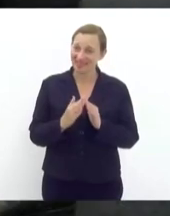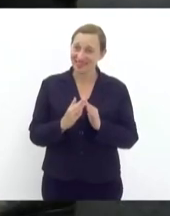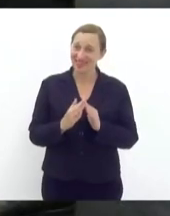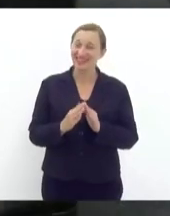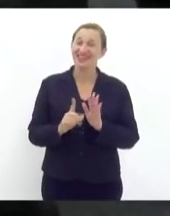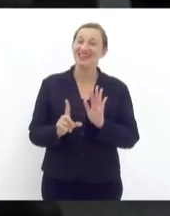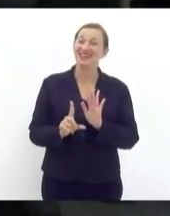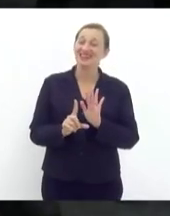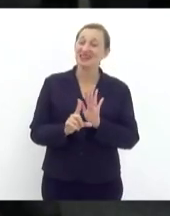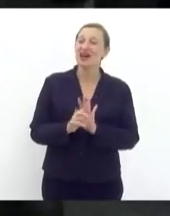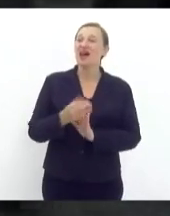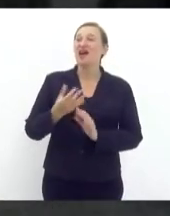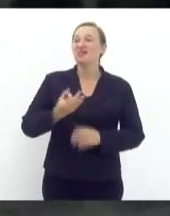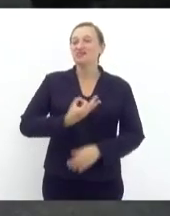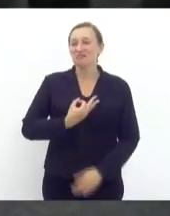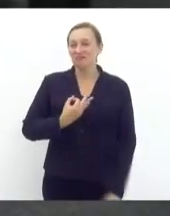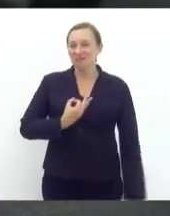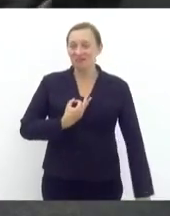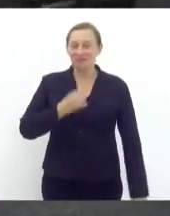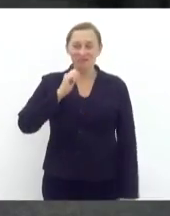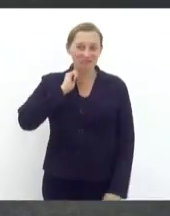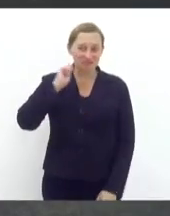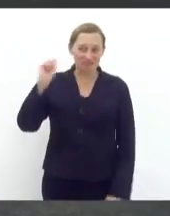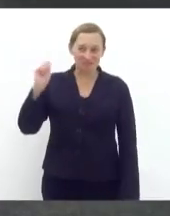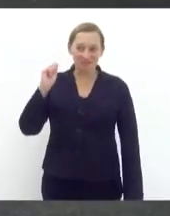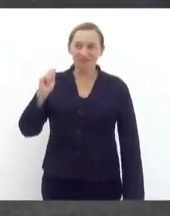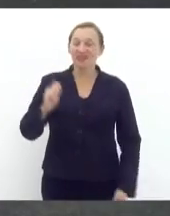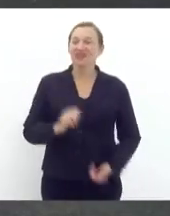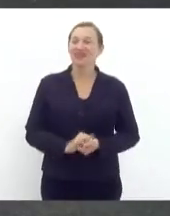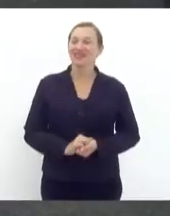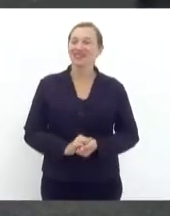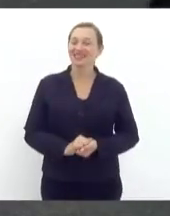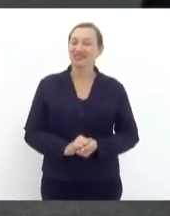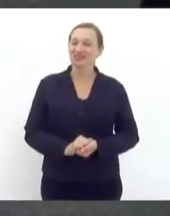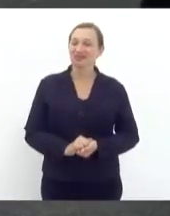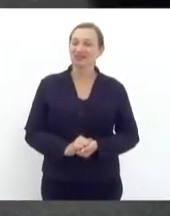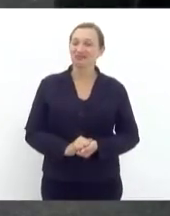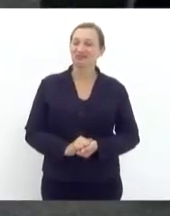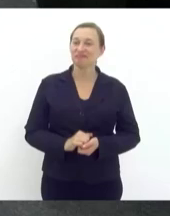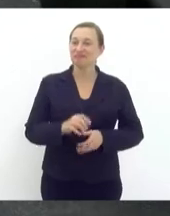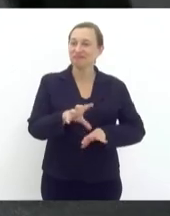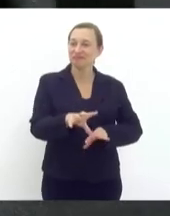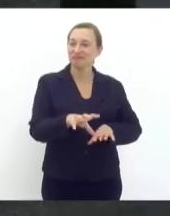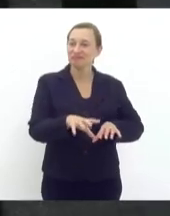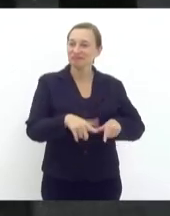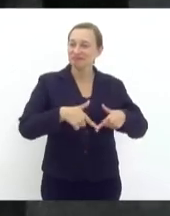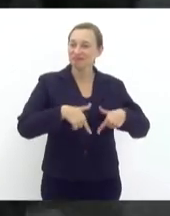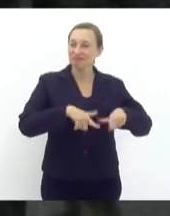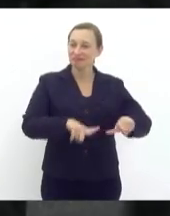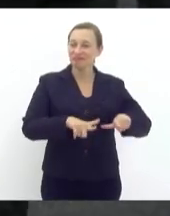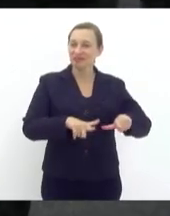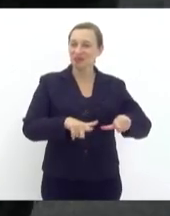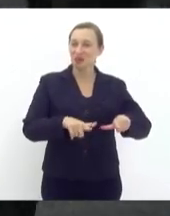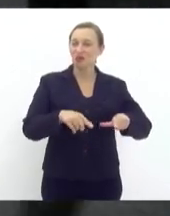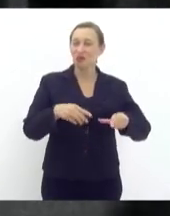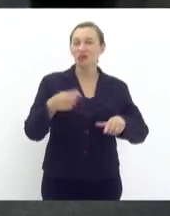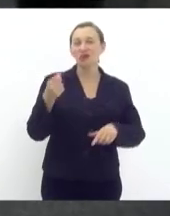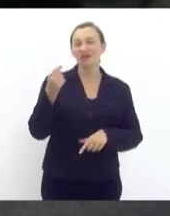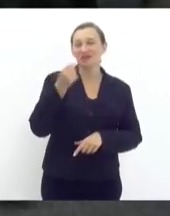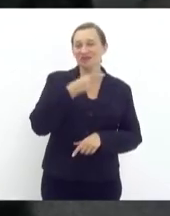concedendo a medalha Tiradentes e o seu respectivo de diploma a humorista